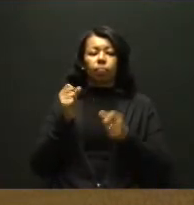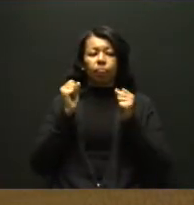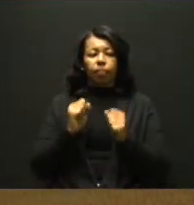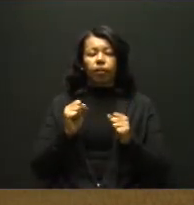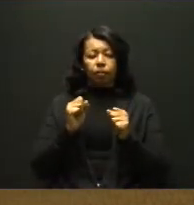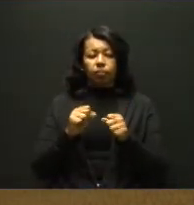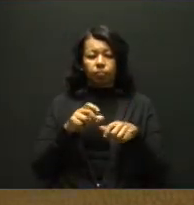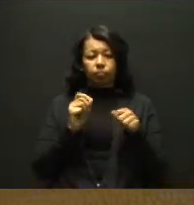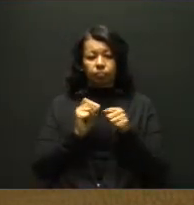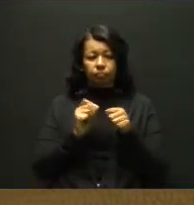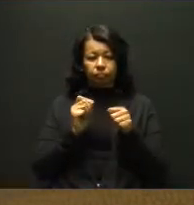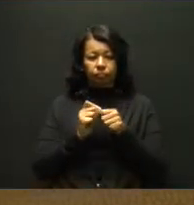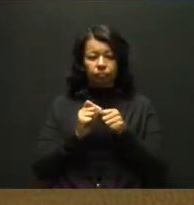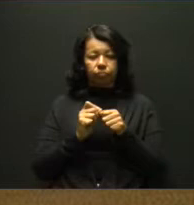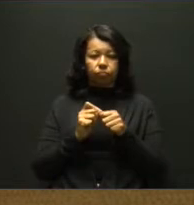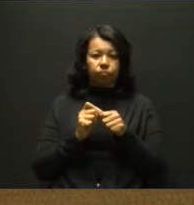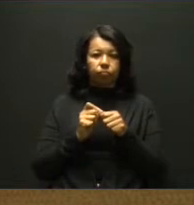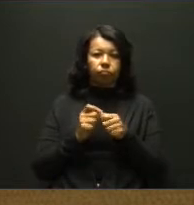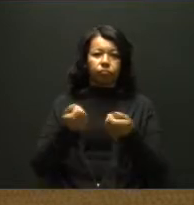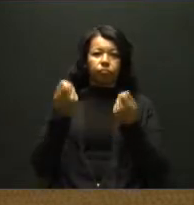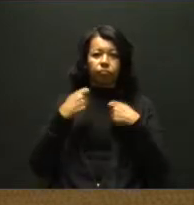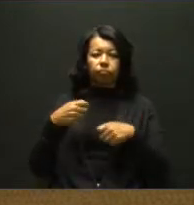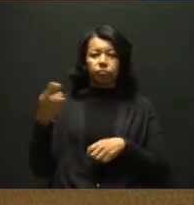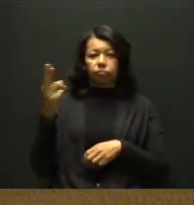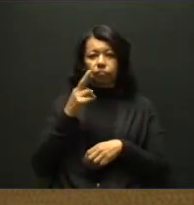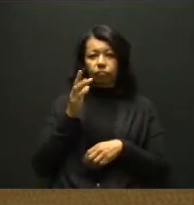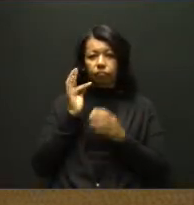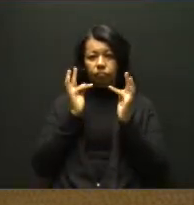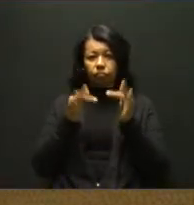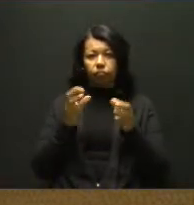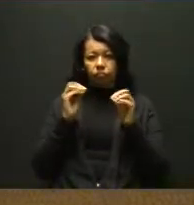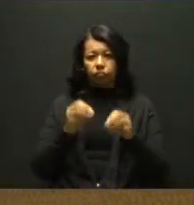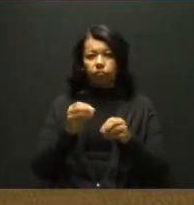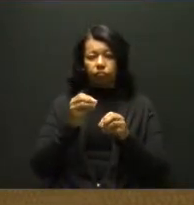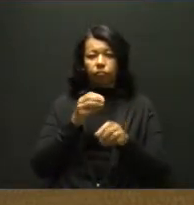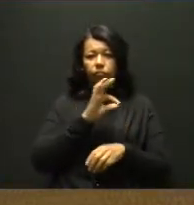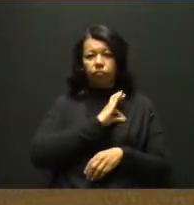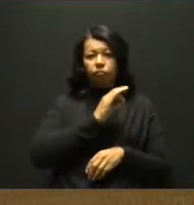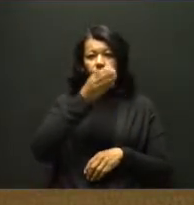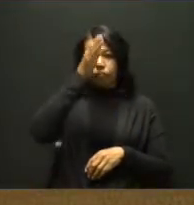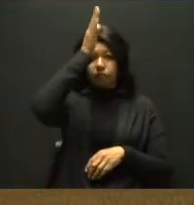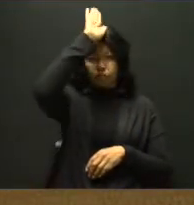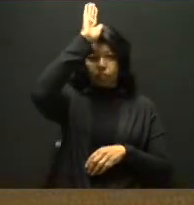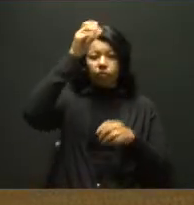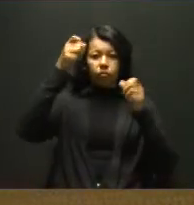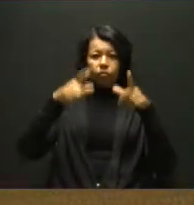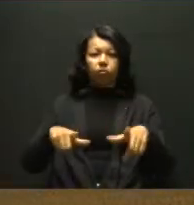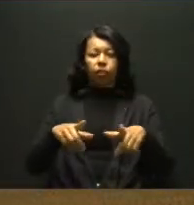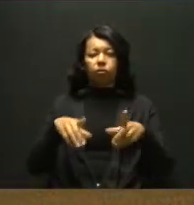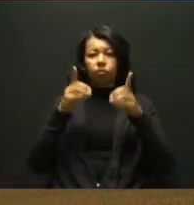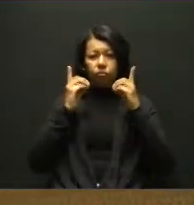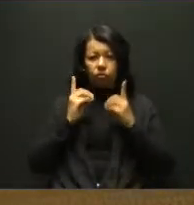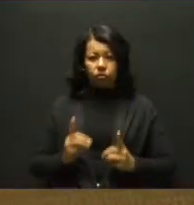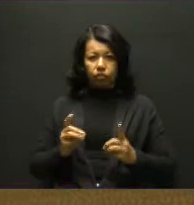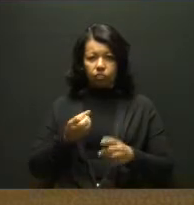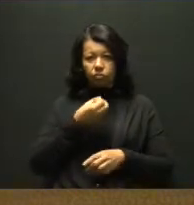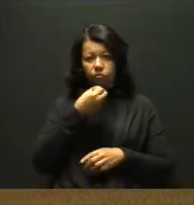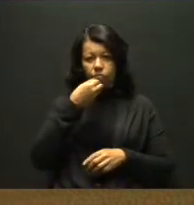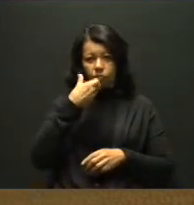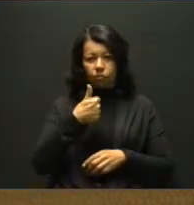levantar e dão resultado final colocando os bombeiros a onde ele realmente merece uma boa localização